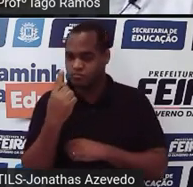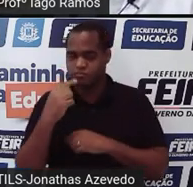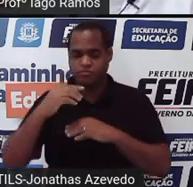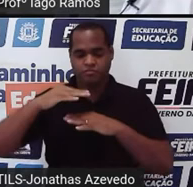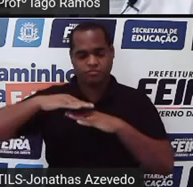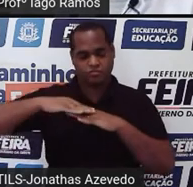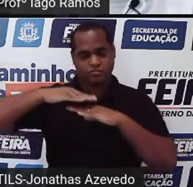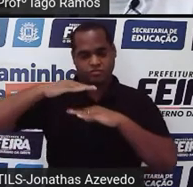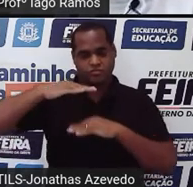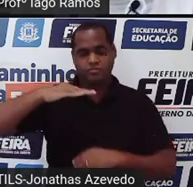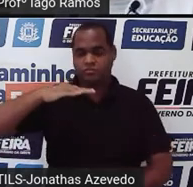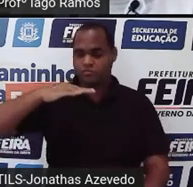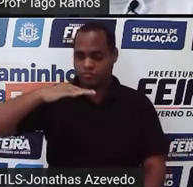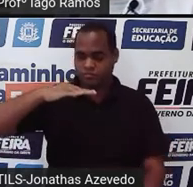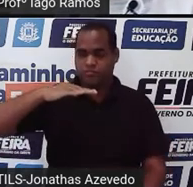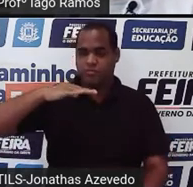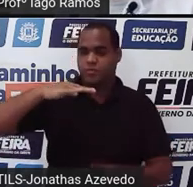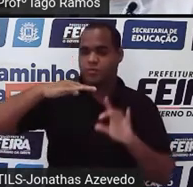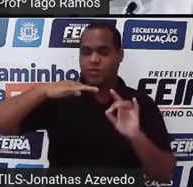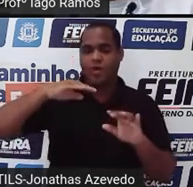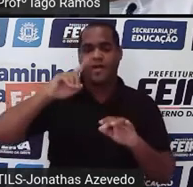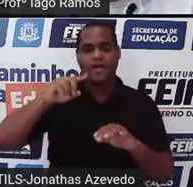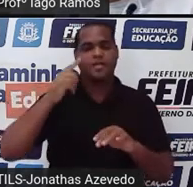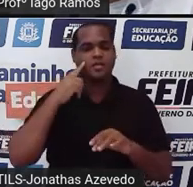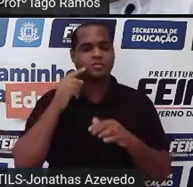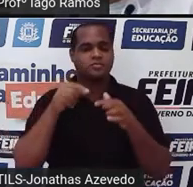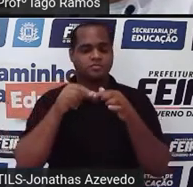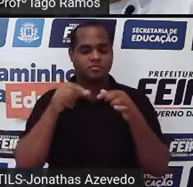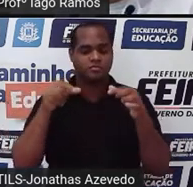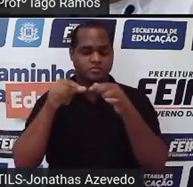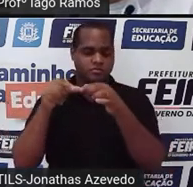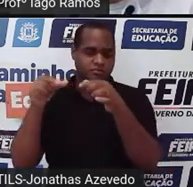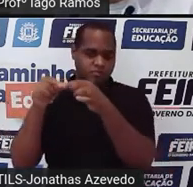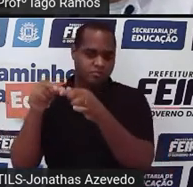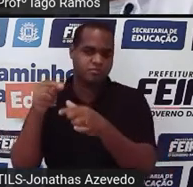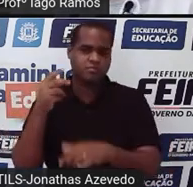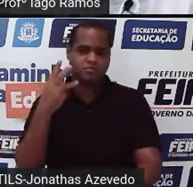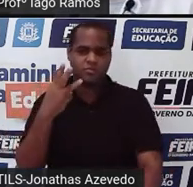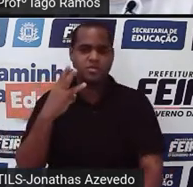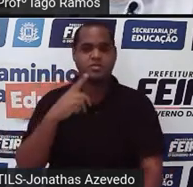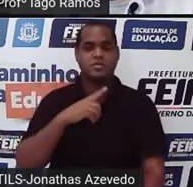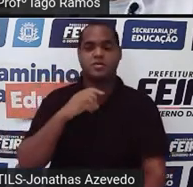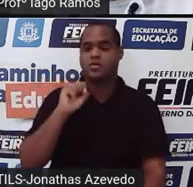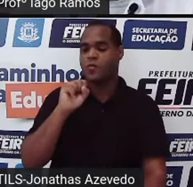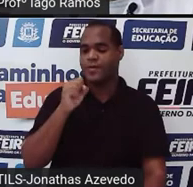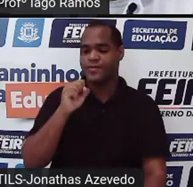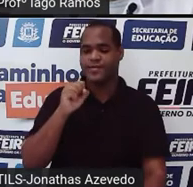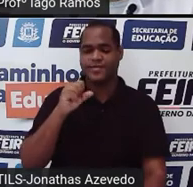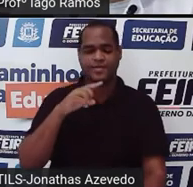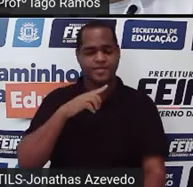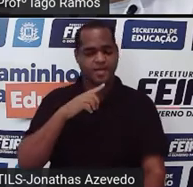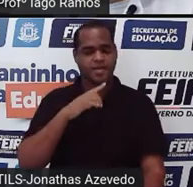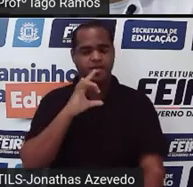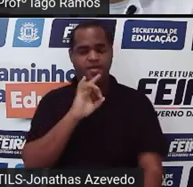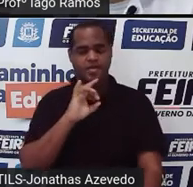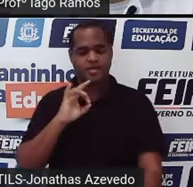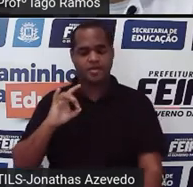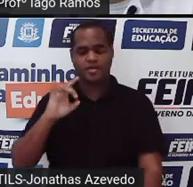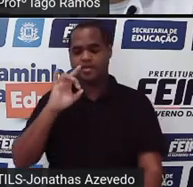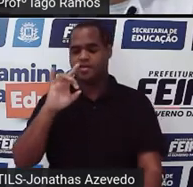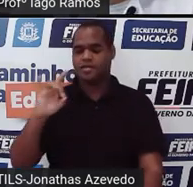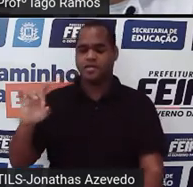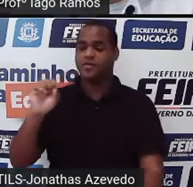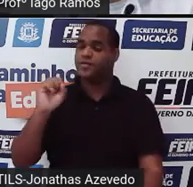e nessa camada tem três fileiras e com oito cubinhos cada